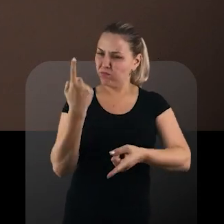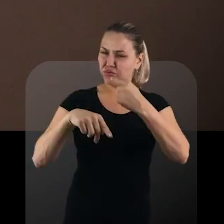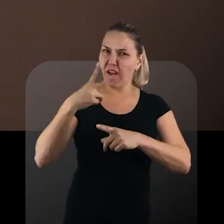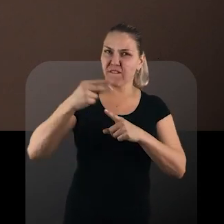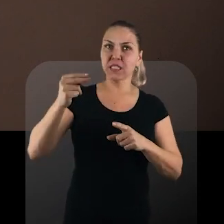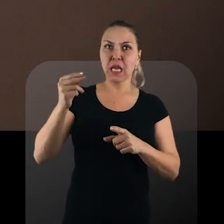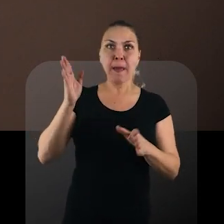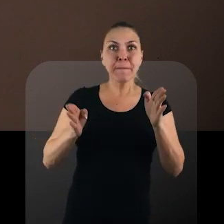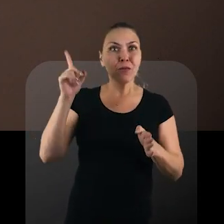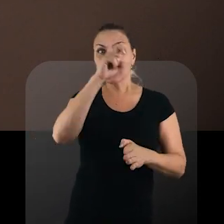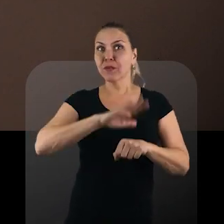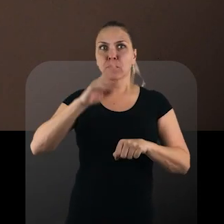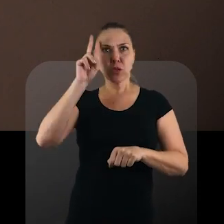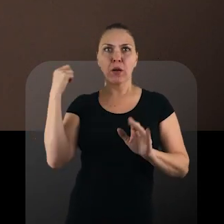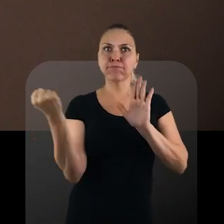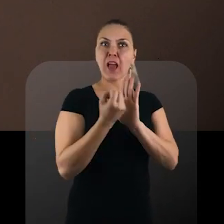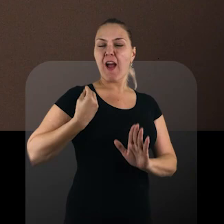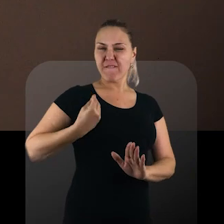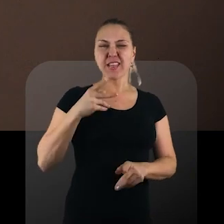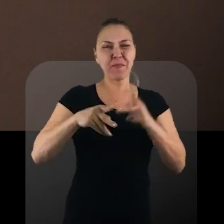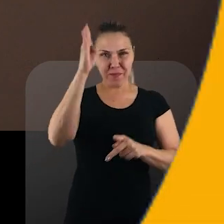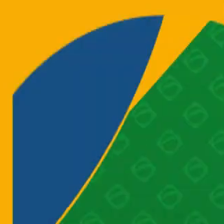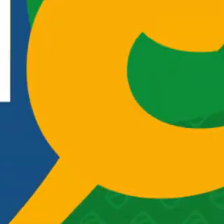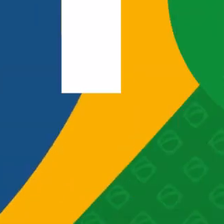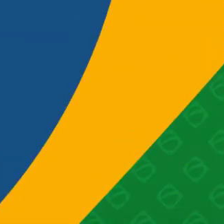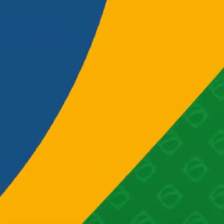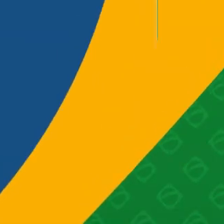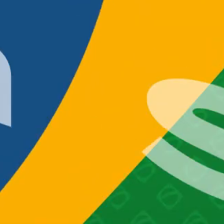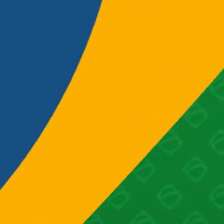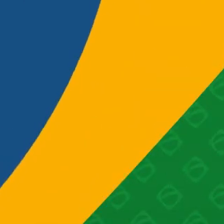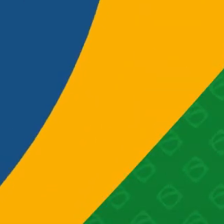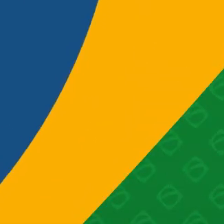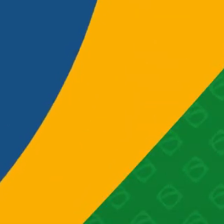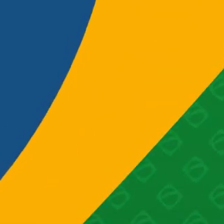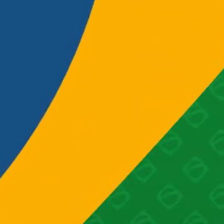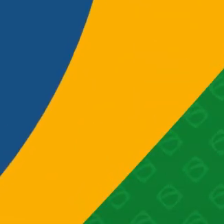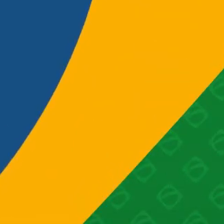o período mais difícil da nossa história e a vida do brasileiro está voltando a melhorar